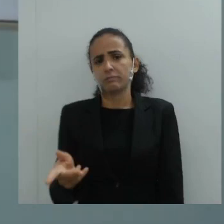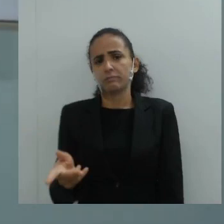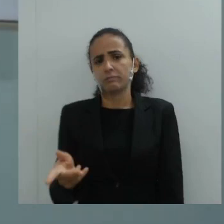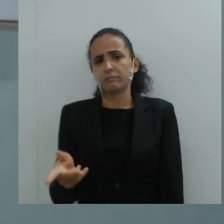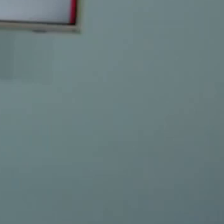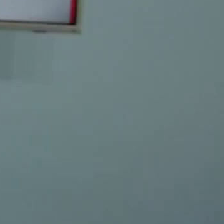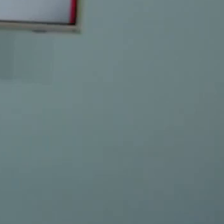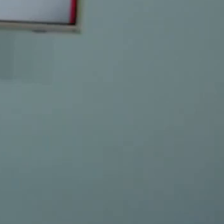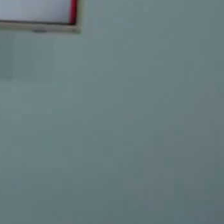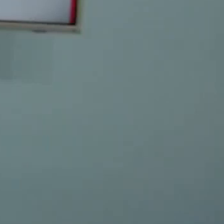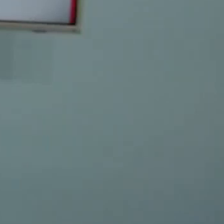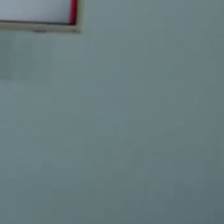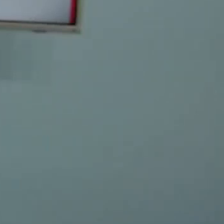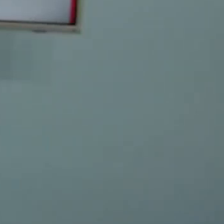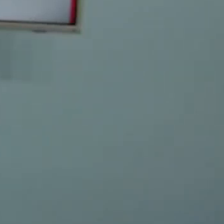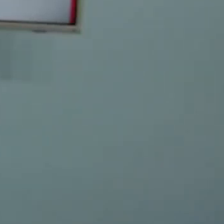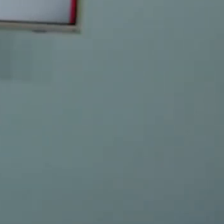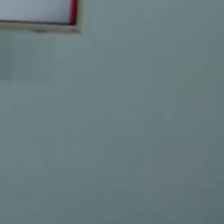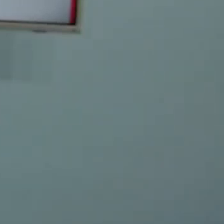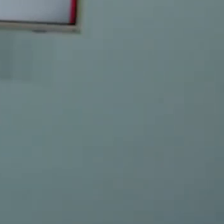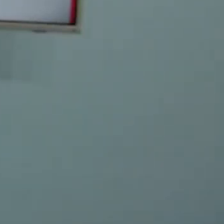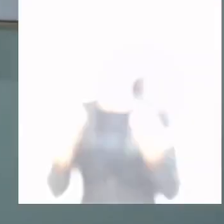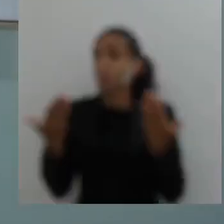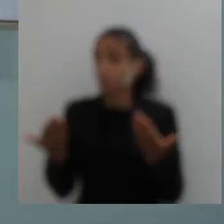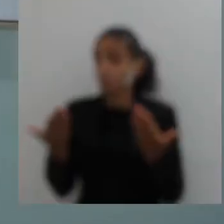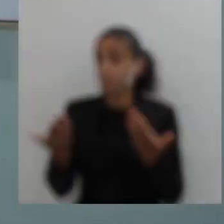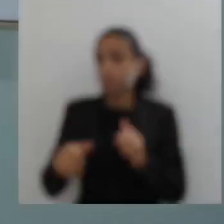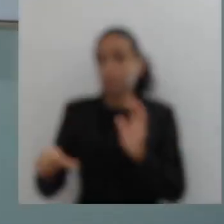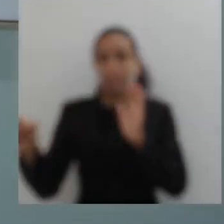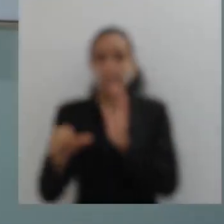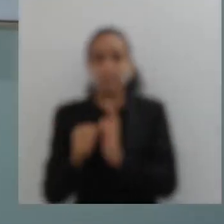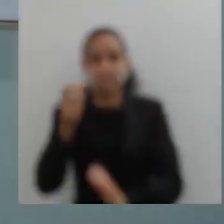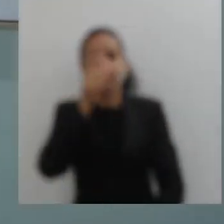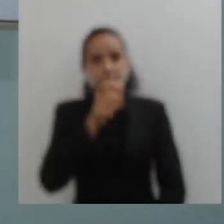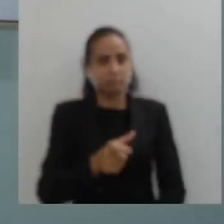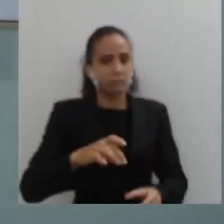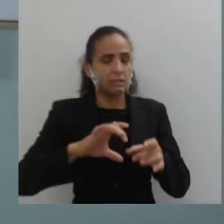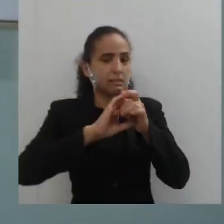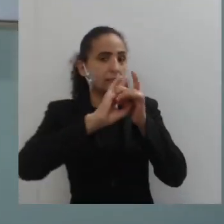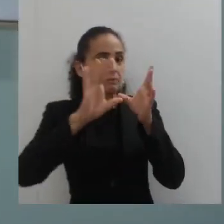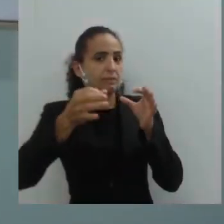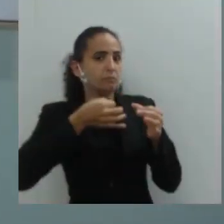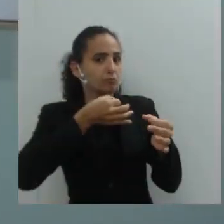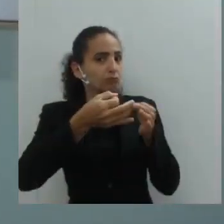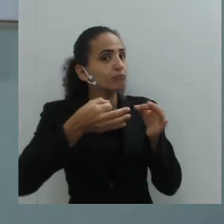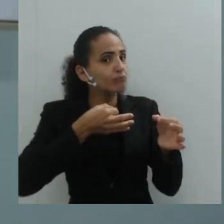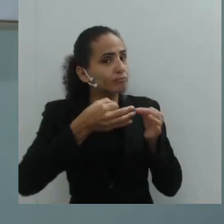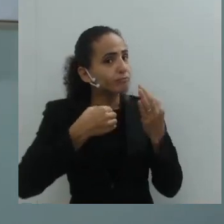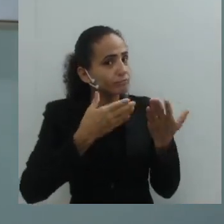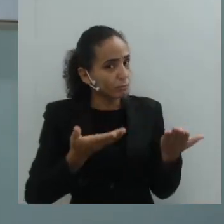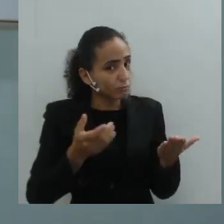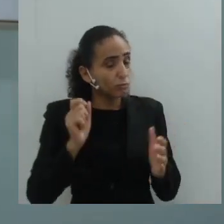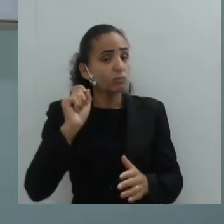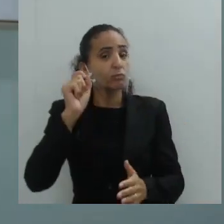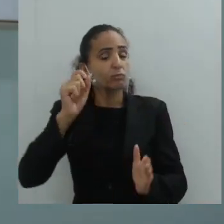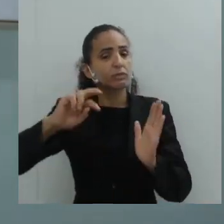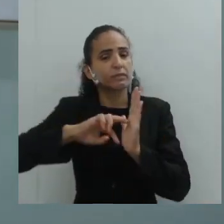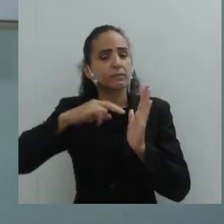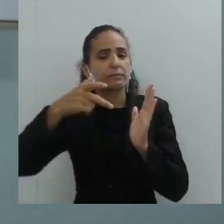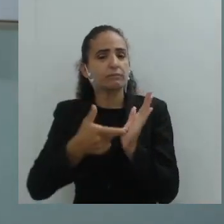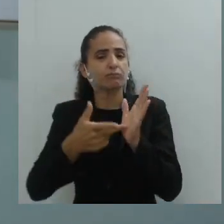lá aqui. Adiante, trago para vocês a primeira discussão. Liberdade de expressão. O que é